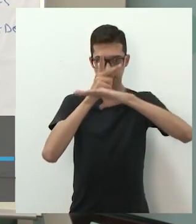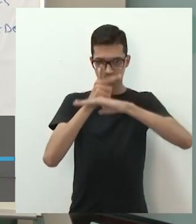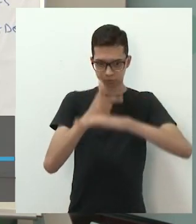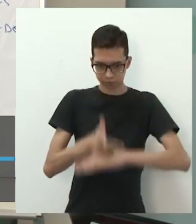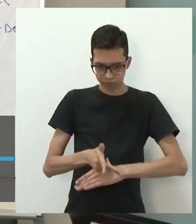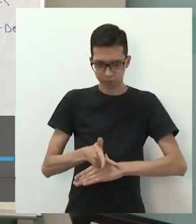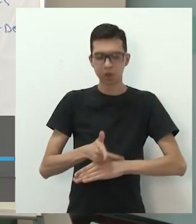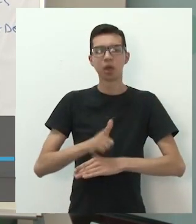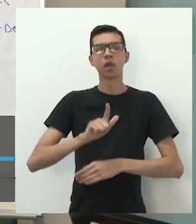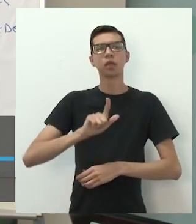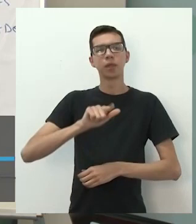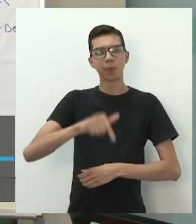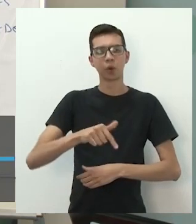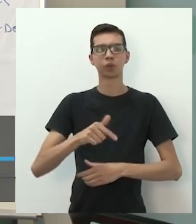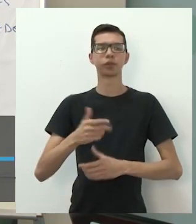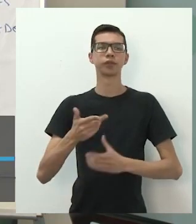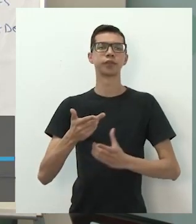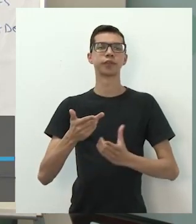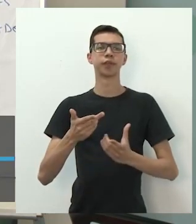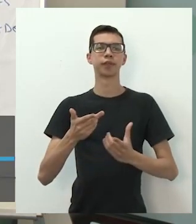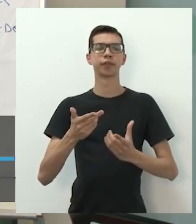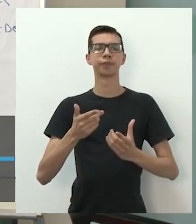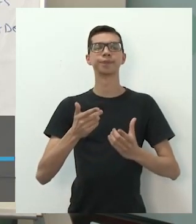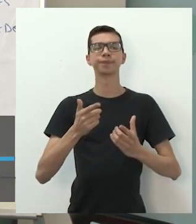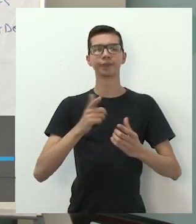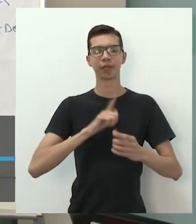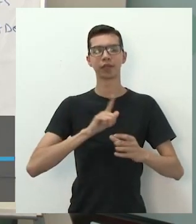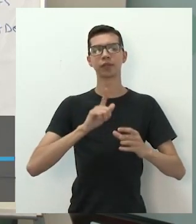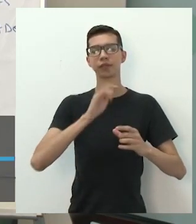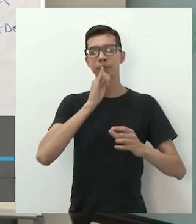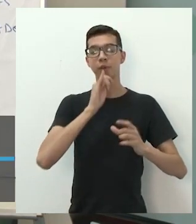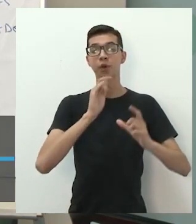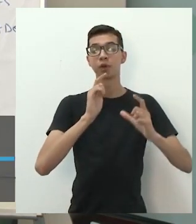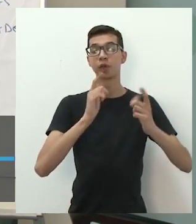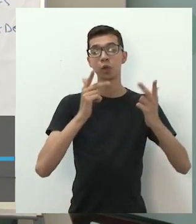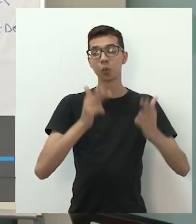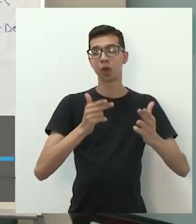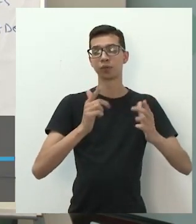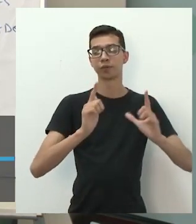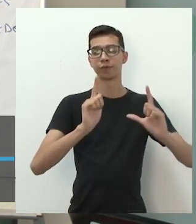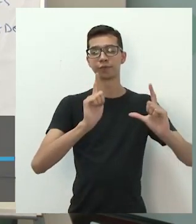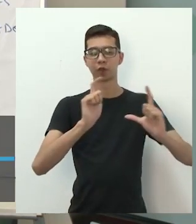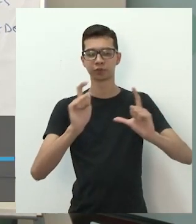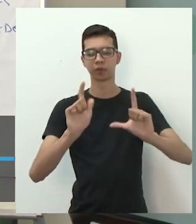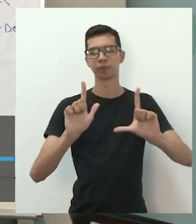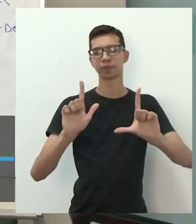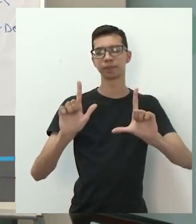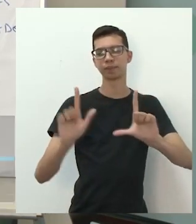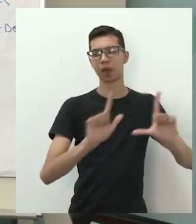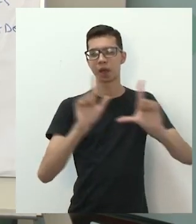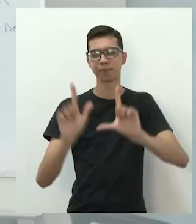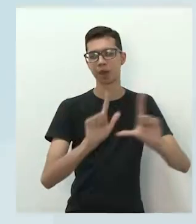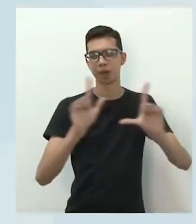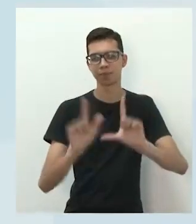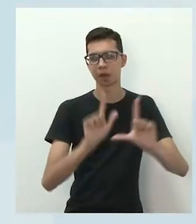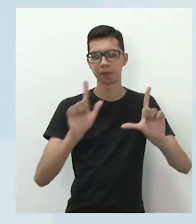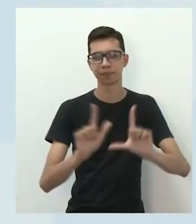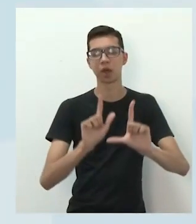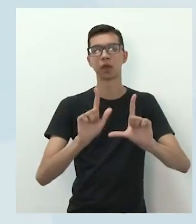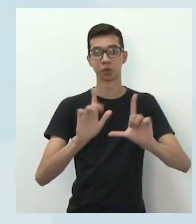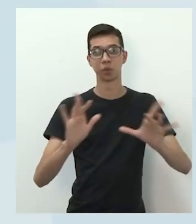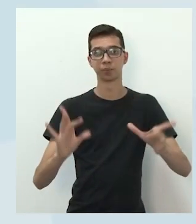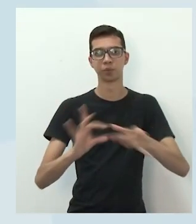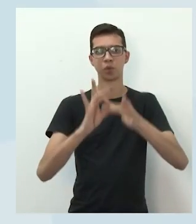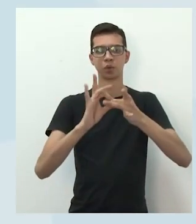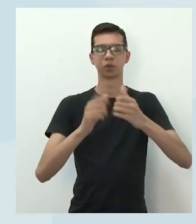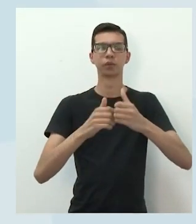né, da sequência de fotogramas, tá? Olha só, então vamos fazer mais uma interaçãozinha aqui pelo chat, mais um